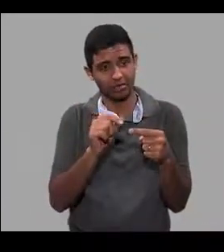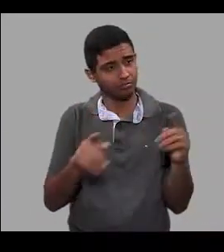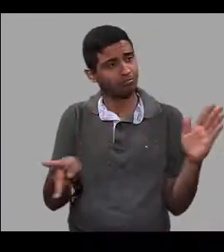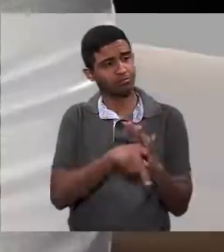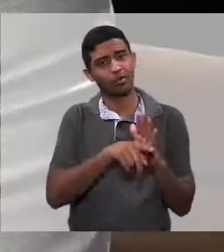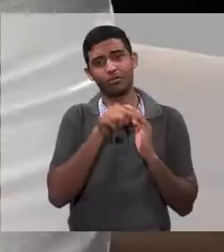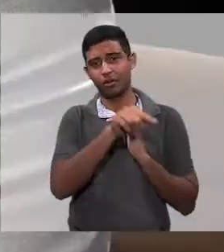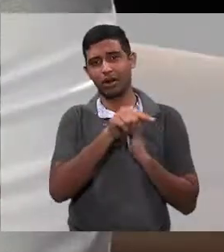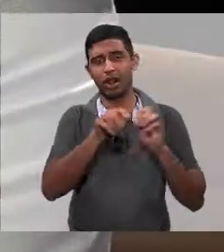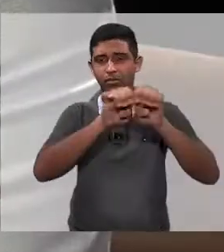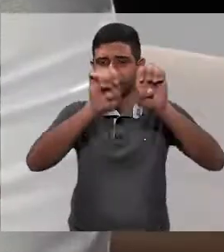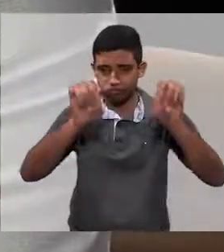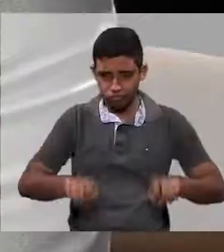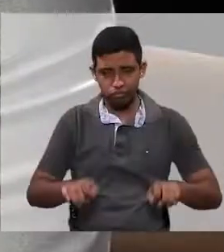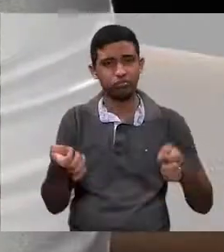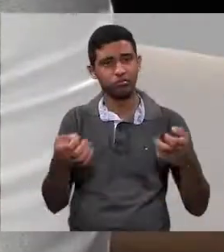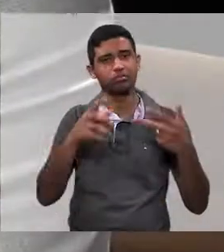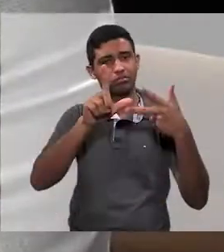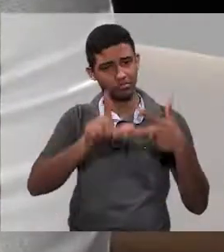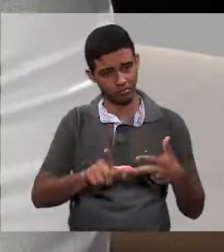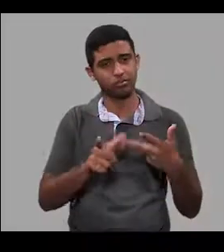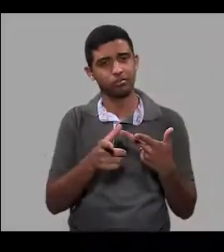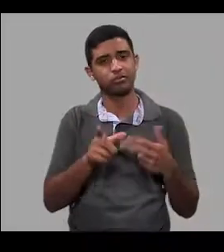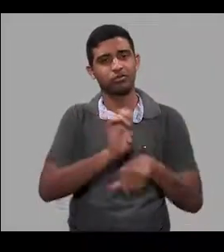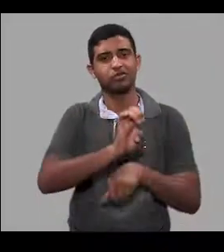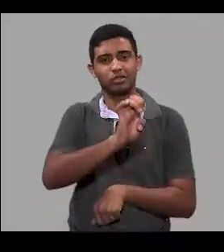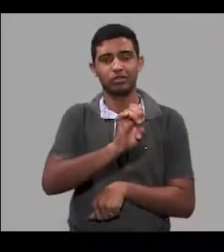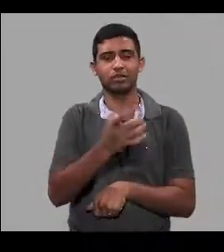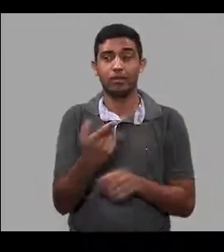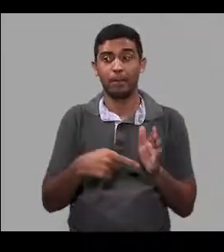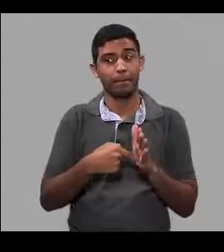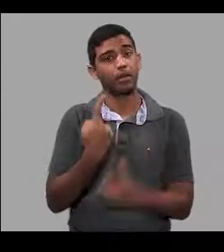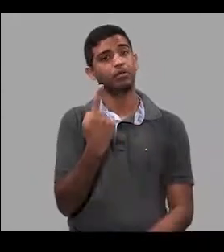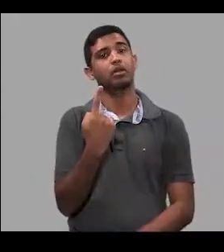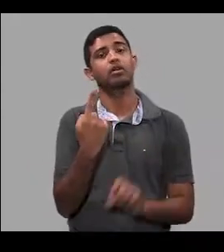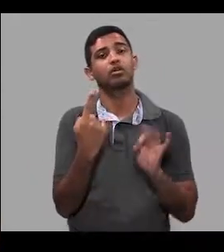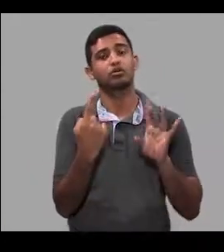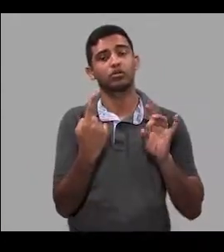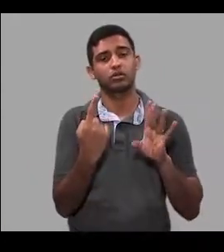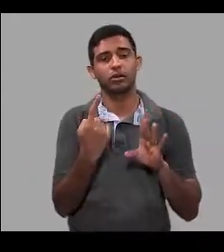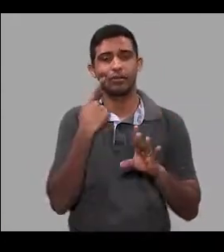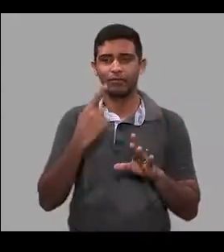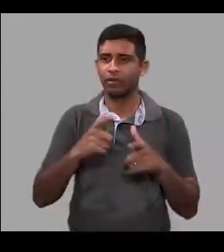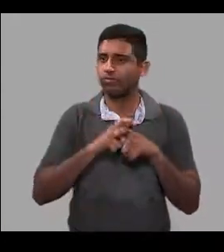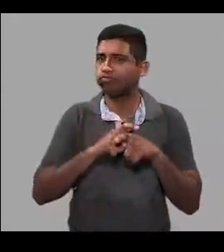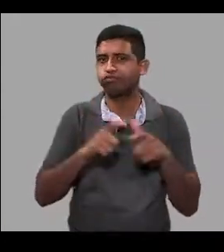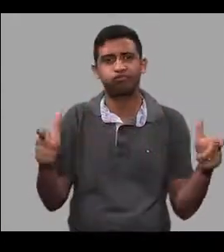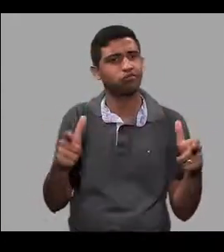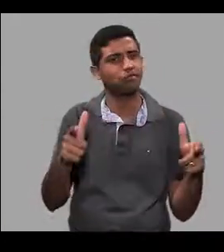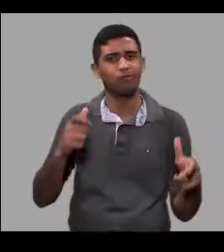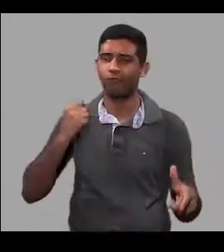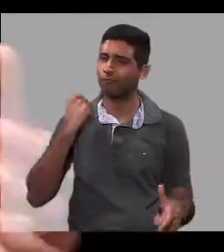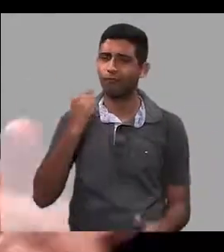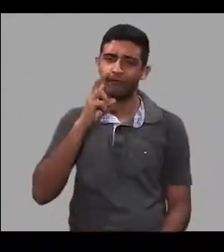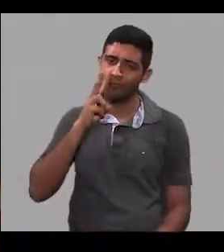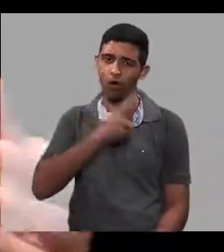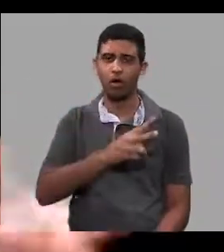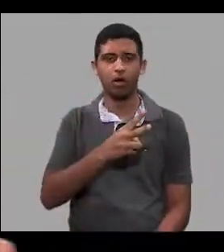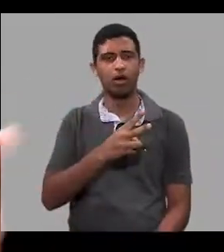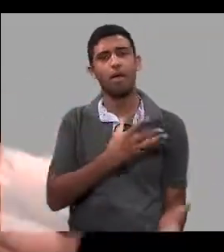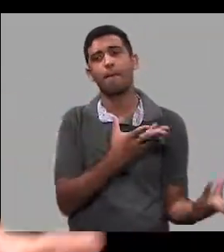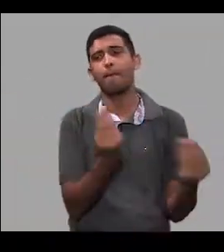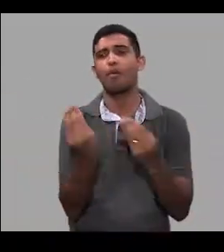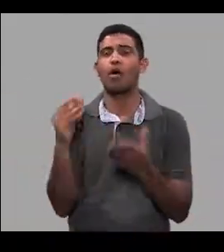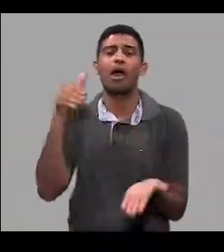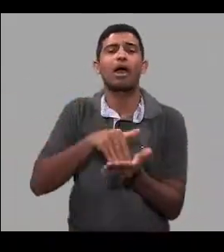legitimamente pertencentes à estrutura do poder legislativo estadual. Essa é a primeira coisa, que tem uma dimensão simbólica muito forte. Muitas até hoje,